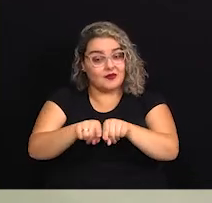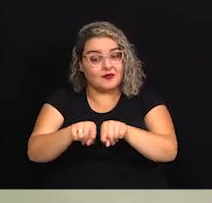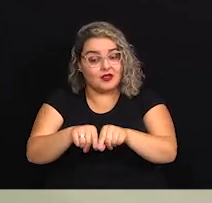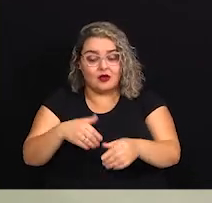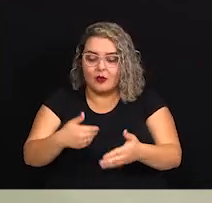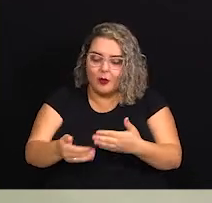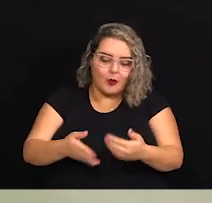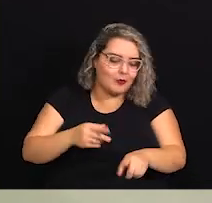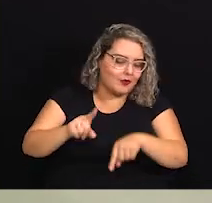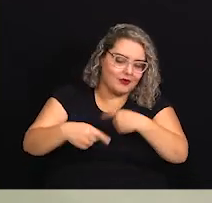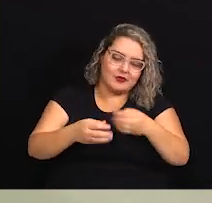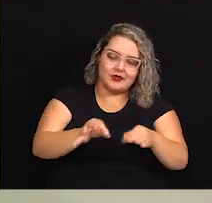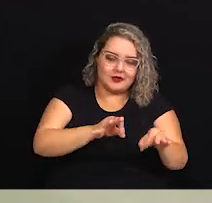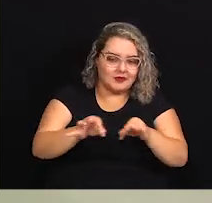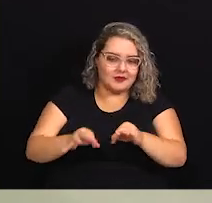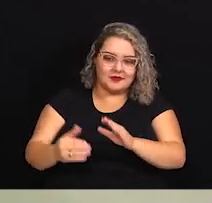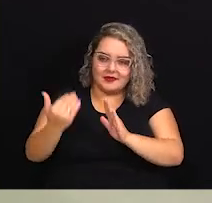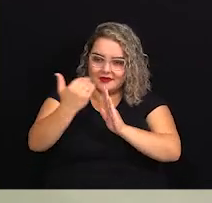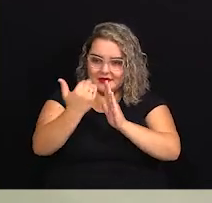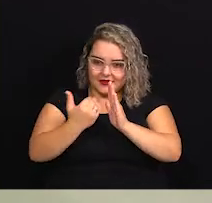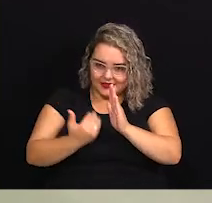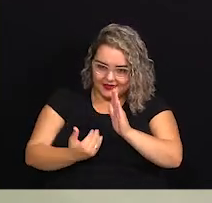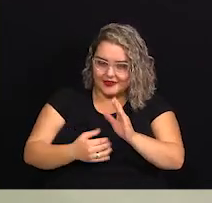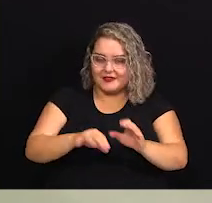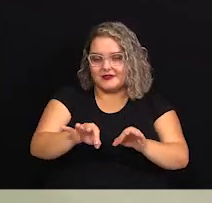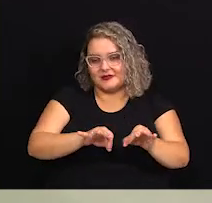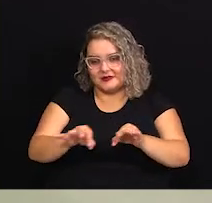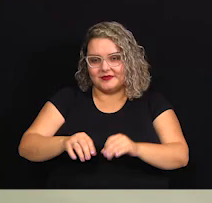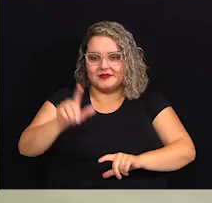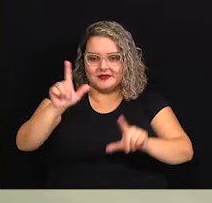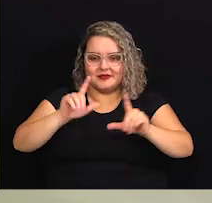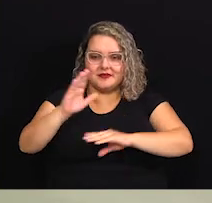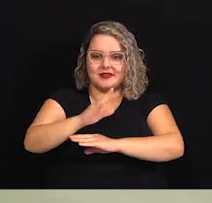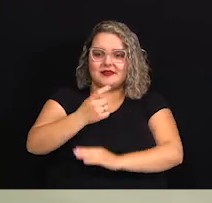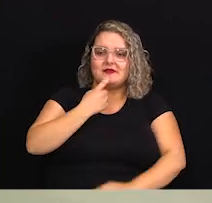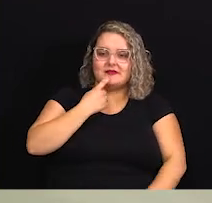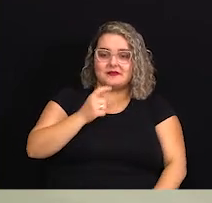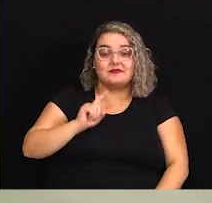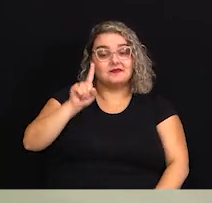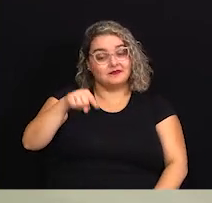ver qualquer outro programa da nossa grade de programação da TV Câmara